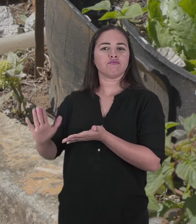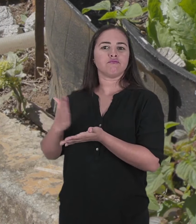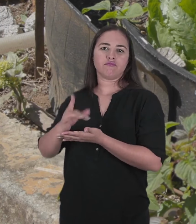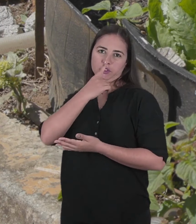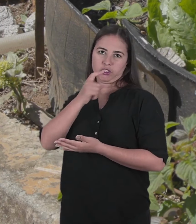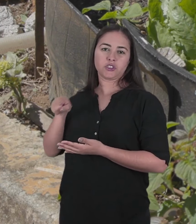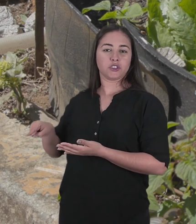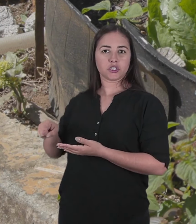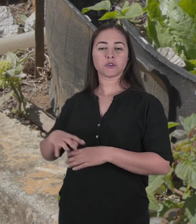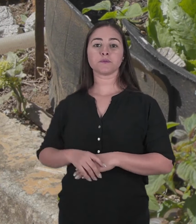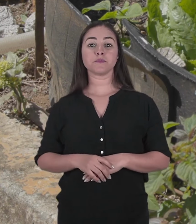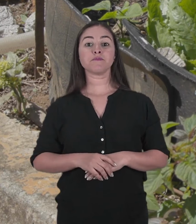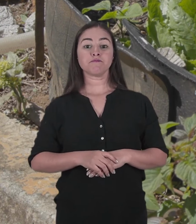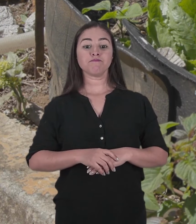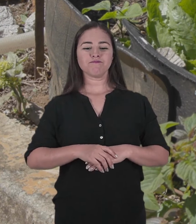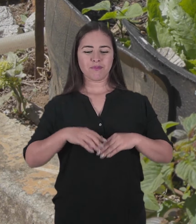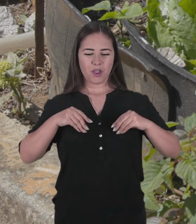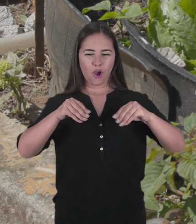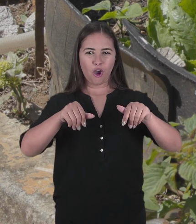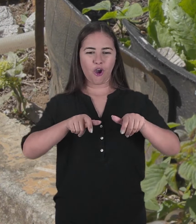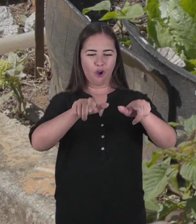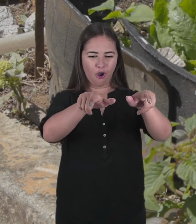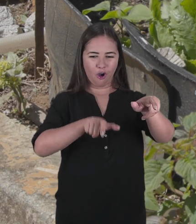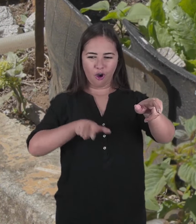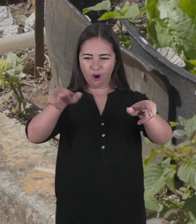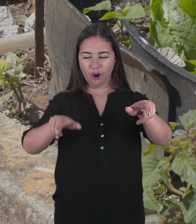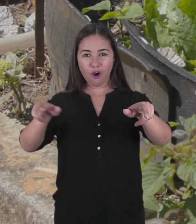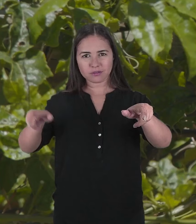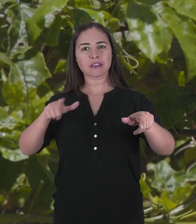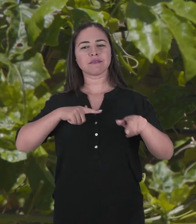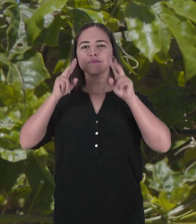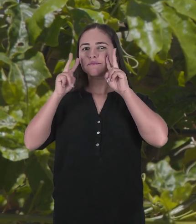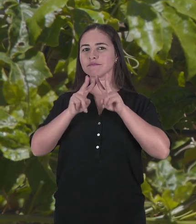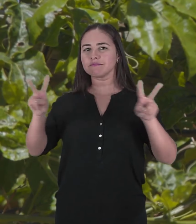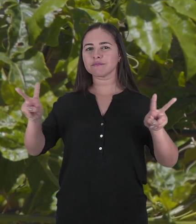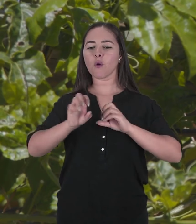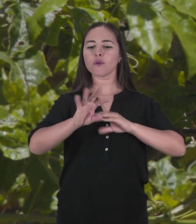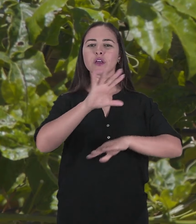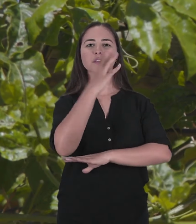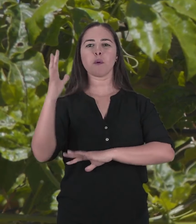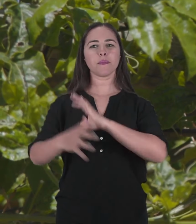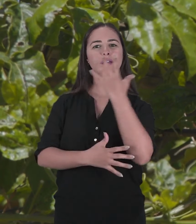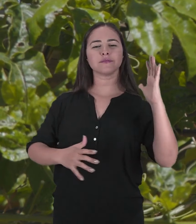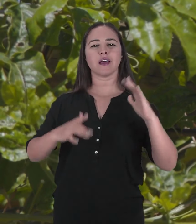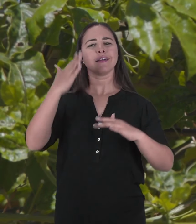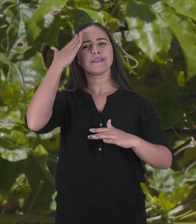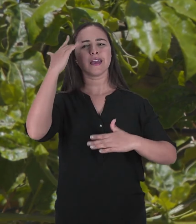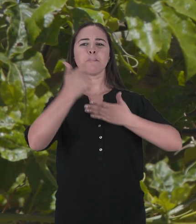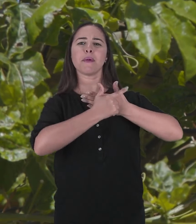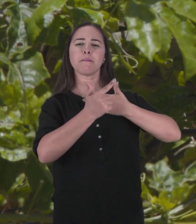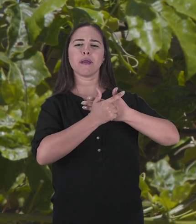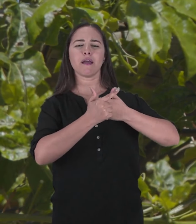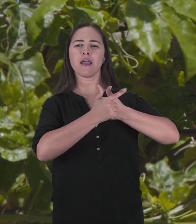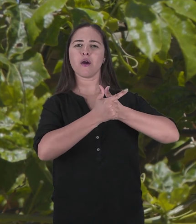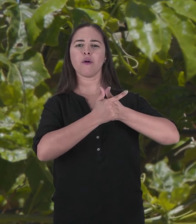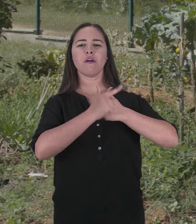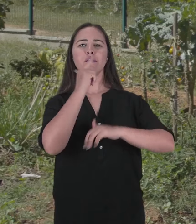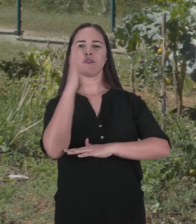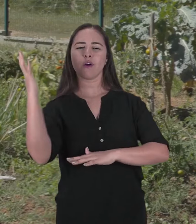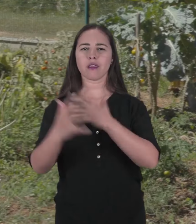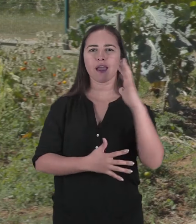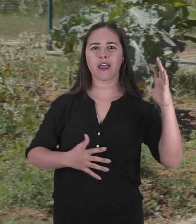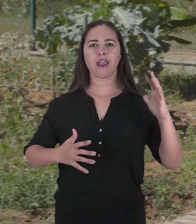com a horta, querendo ou não, a gente tem uma visão também de educação ambiental, que você entende o papel das florestas, você entende o papel de preservação. E aí